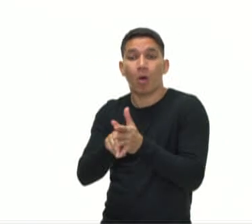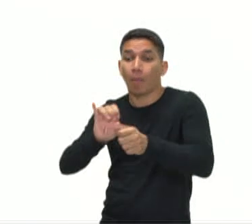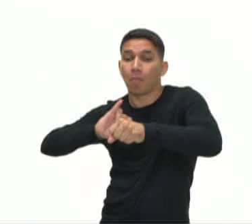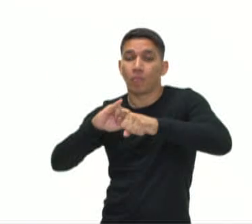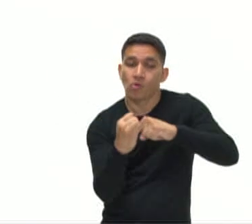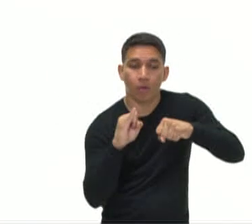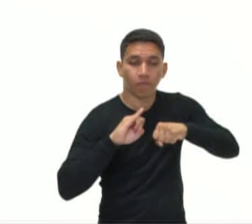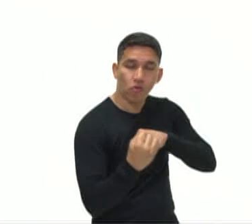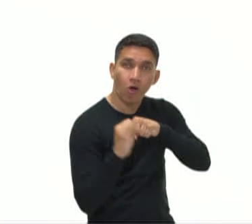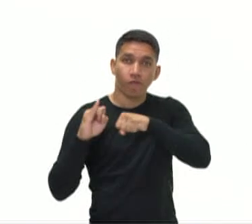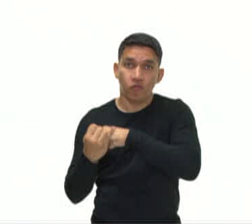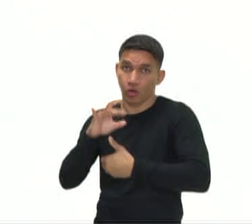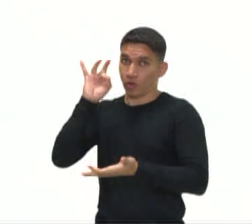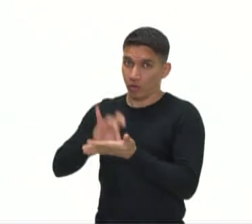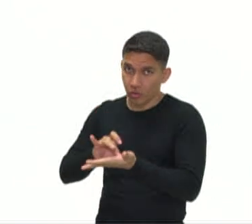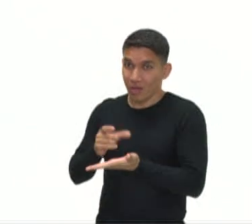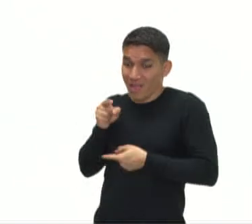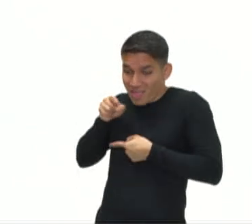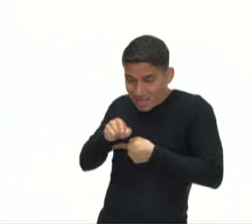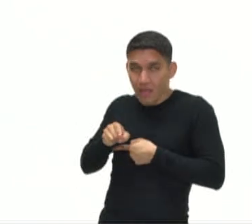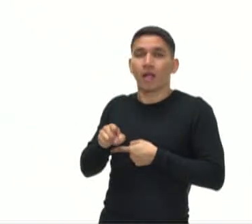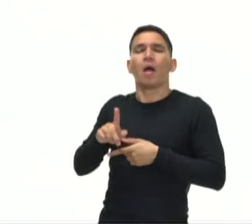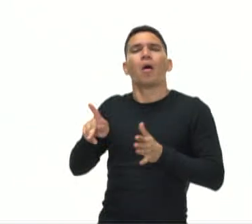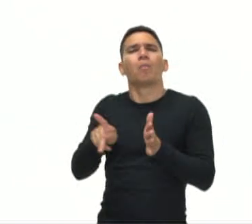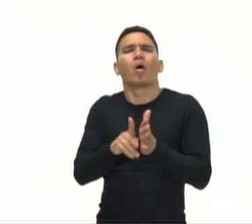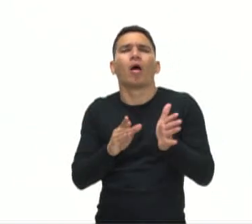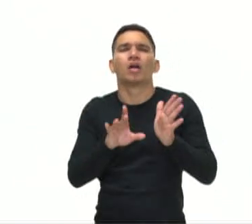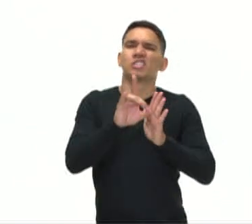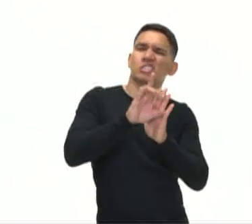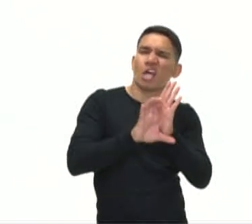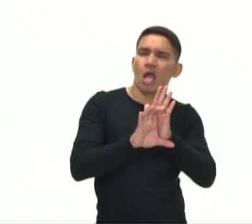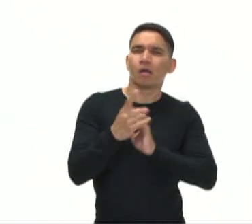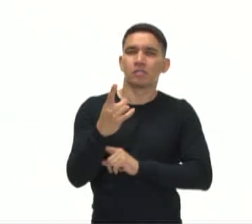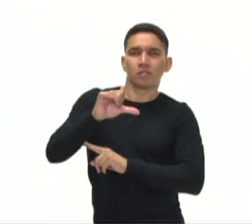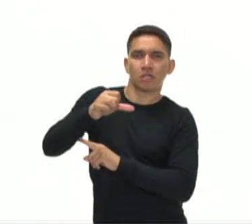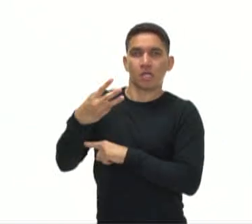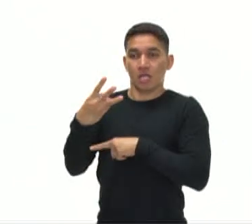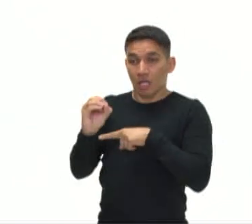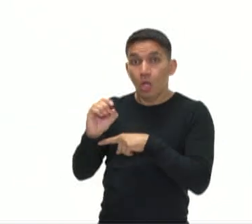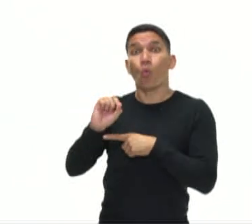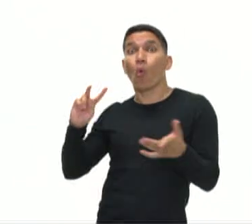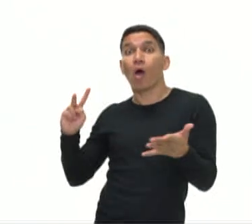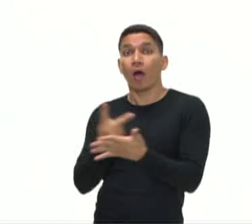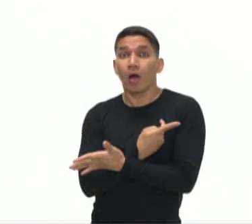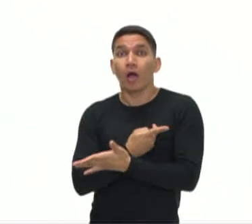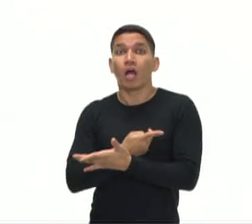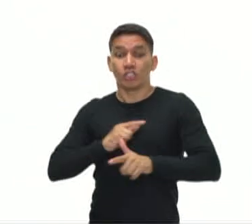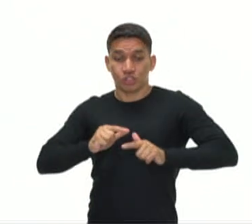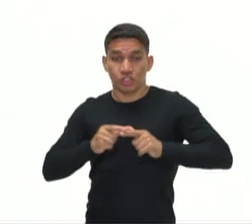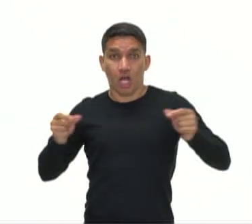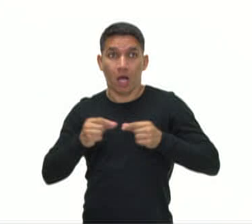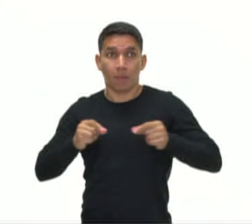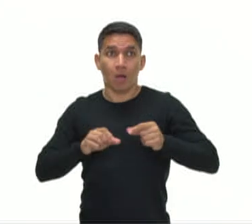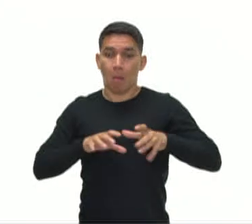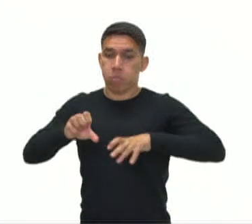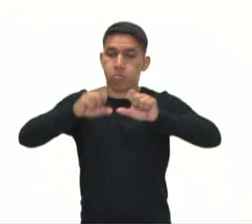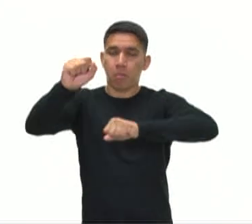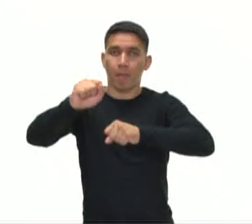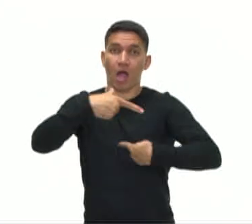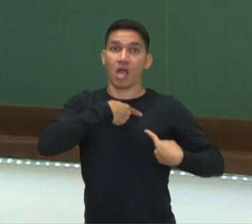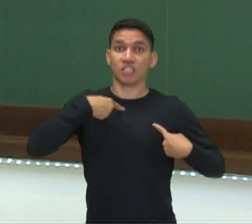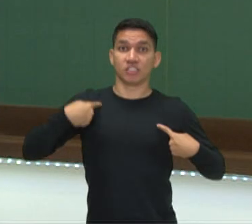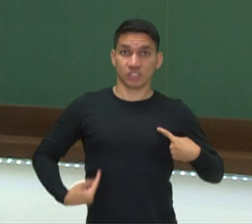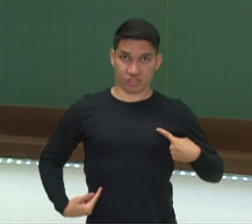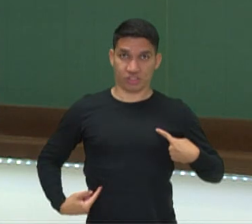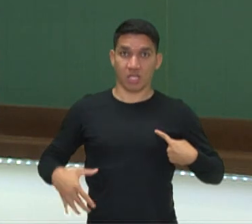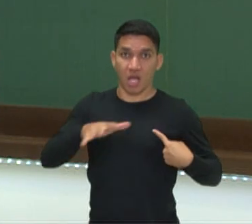arquipélago japonês original. E a partir da década de 1930, você tem o Japão avançando sobre a China, a